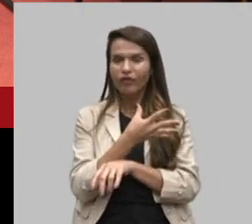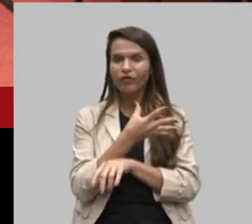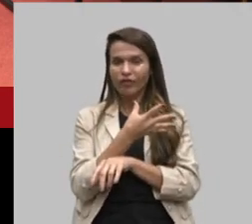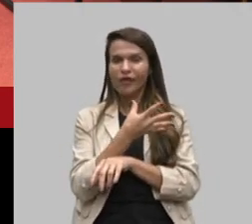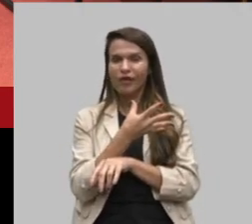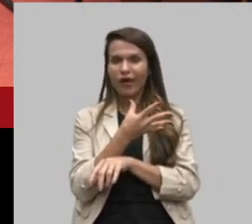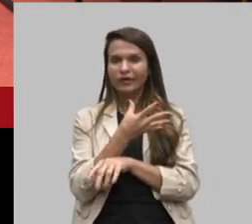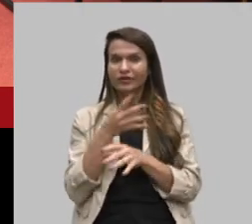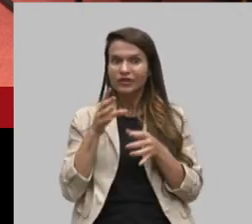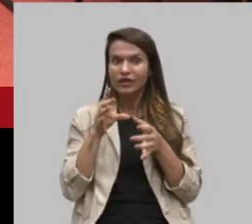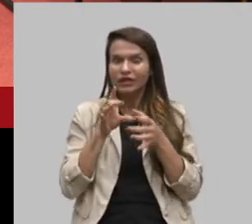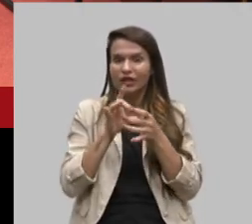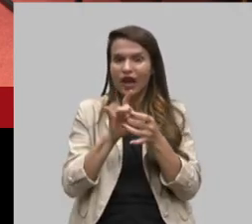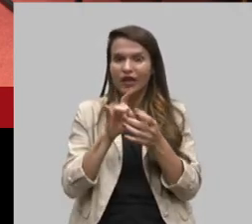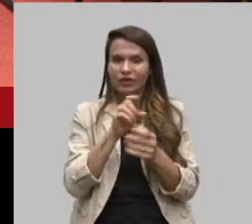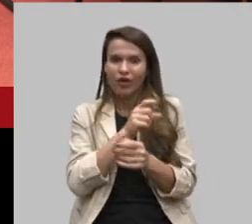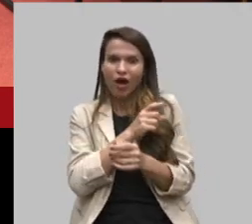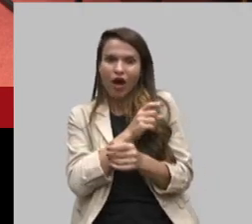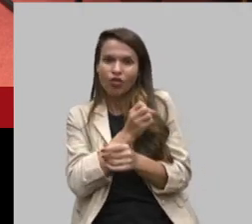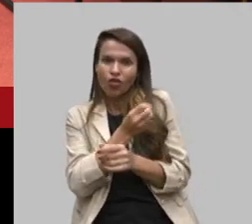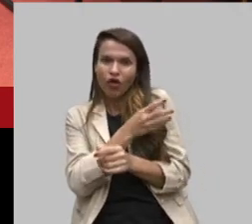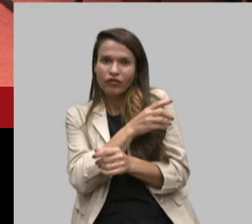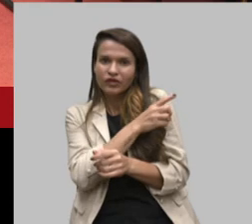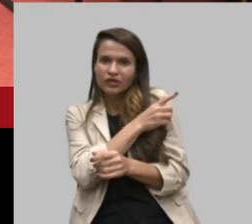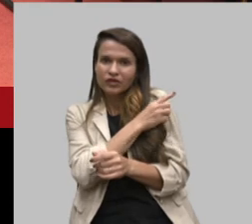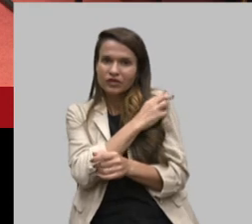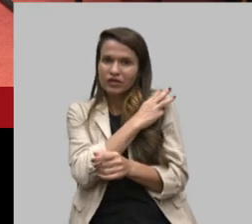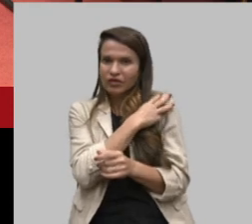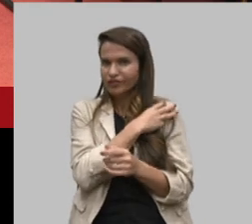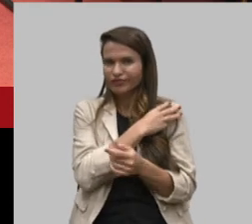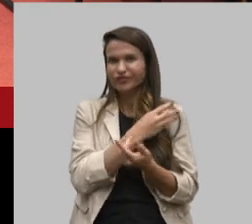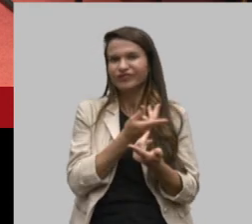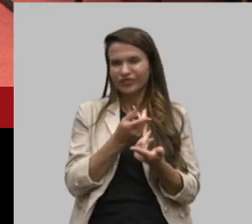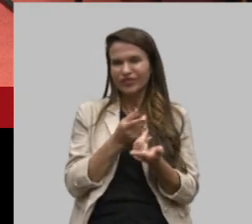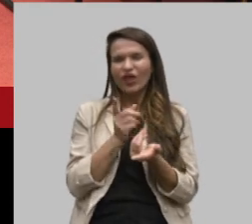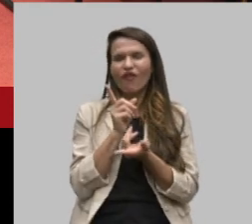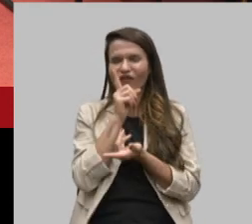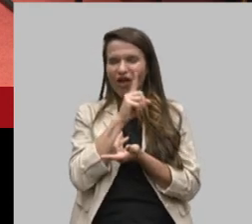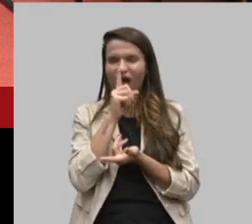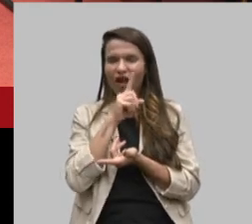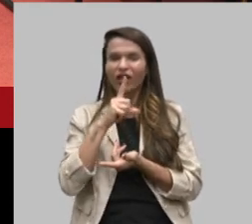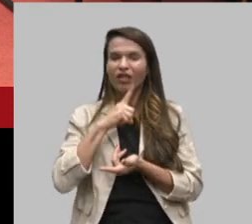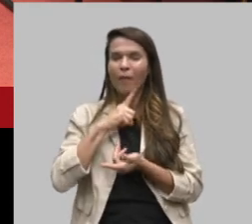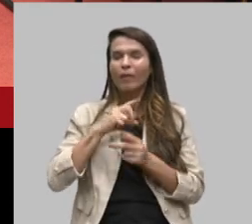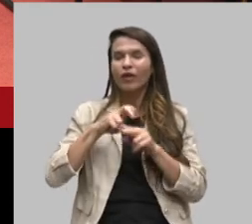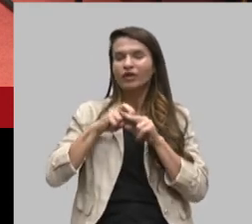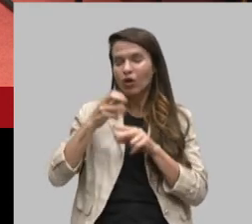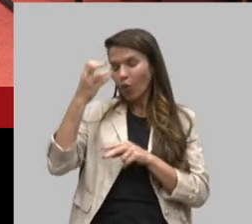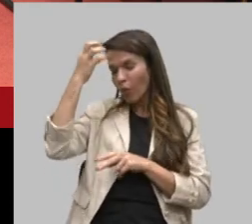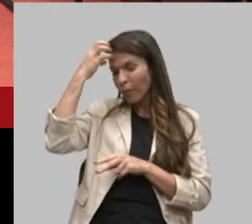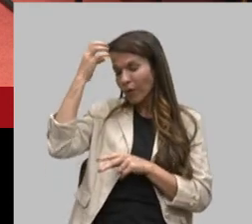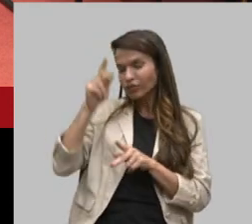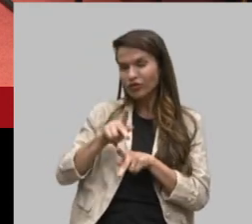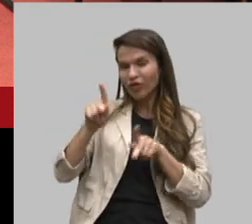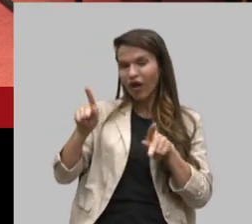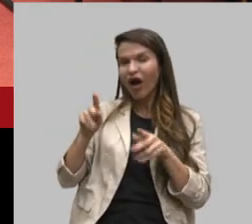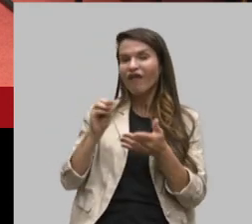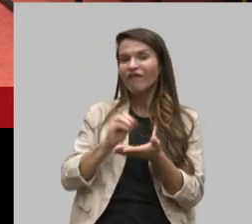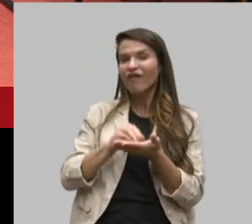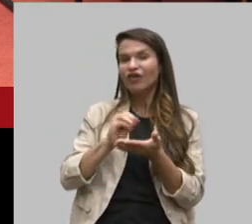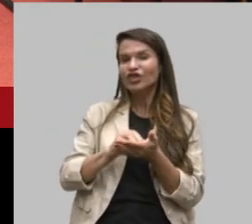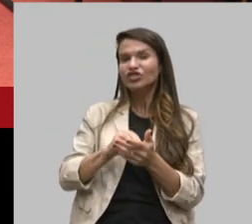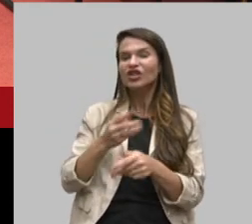eficazes justamente por causa disso porque nós culpamos os professores pela falta de capacitação